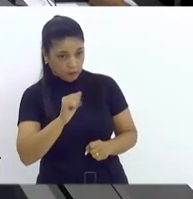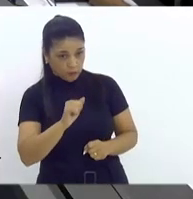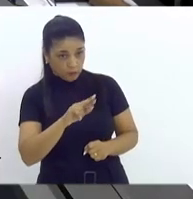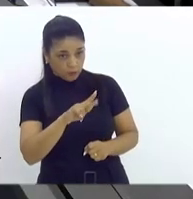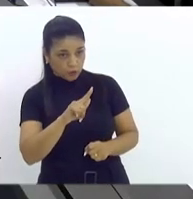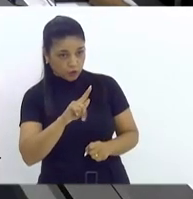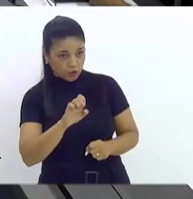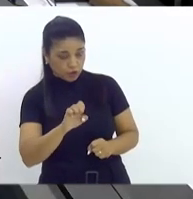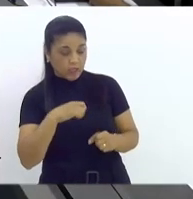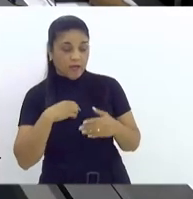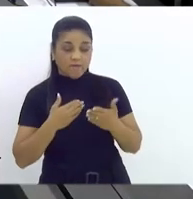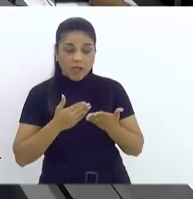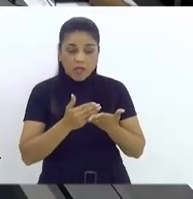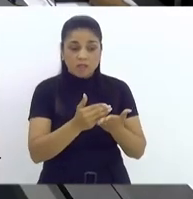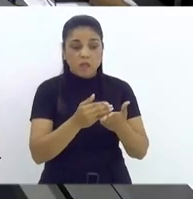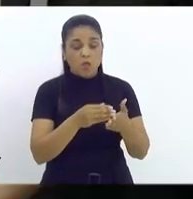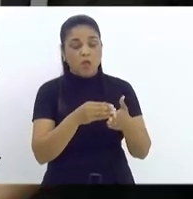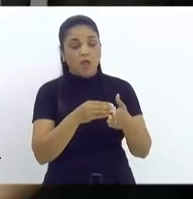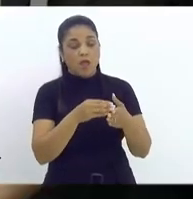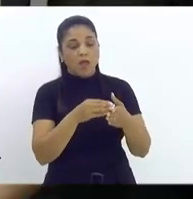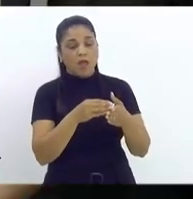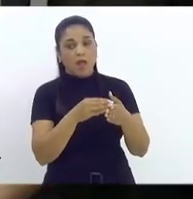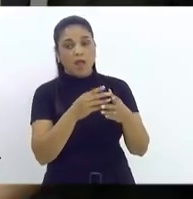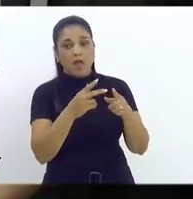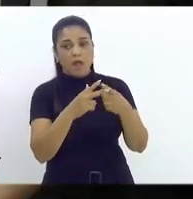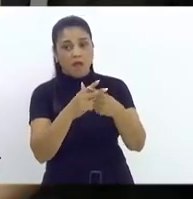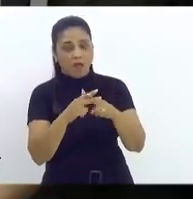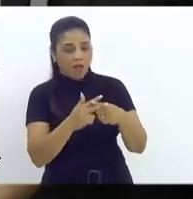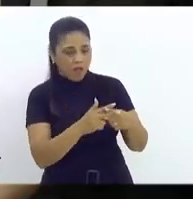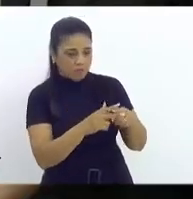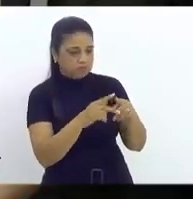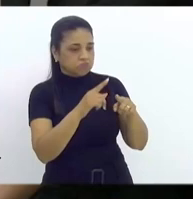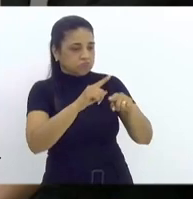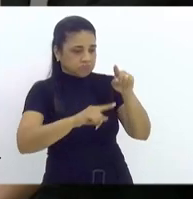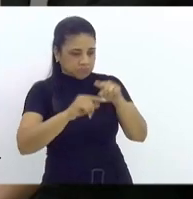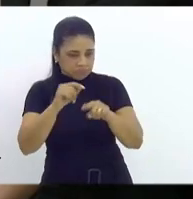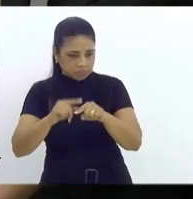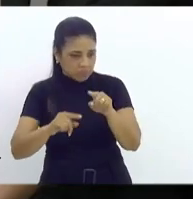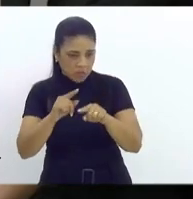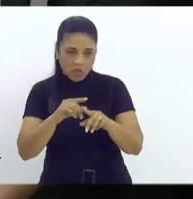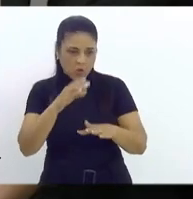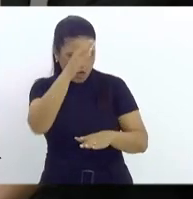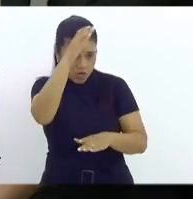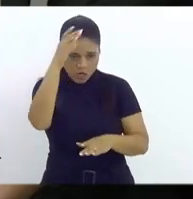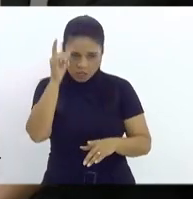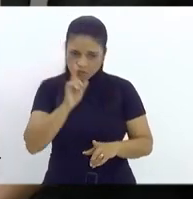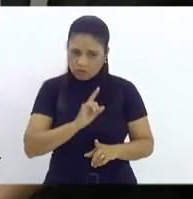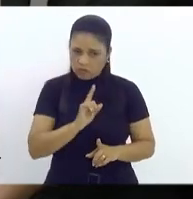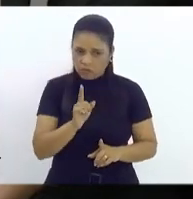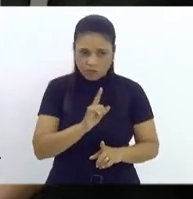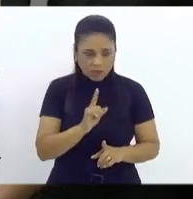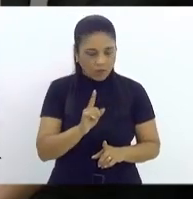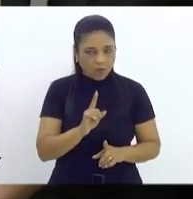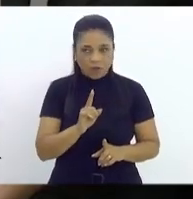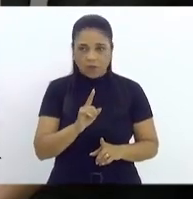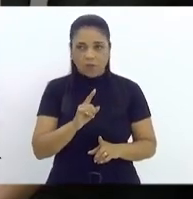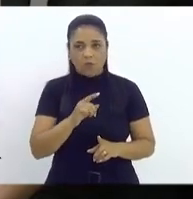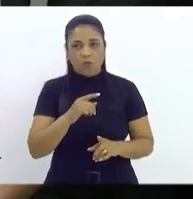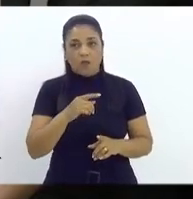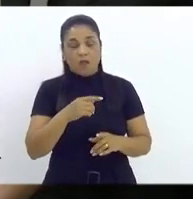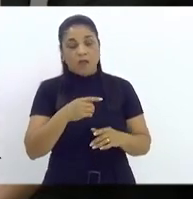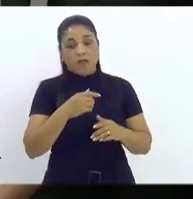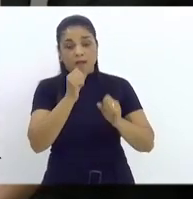o início da instalação. A gente não faz instalação de equipamentos para o cliente. Não, mas a gente o terceirizado não... de